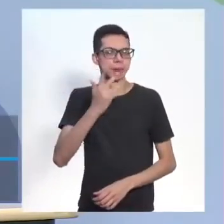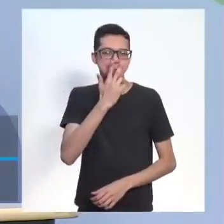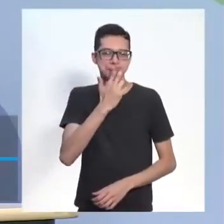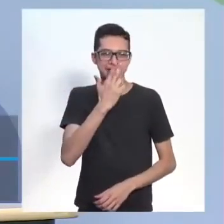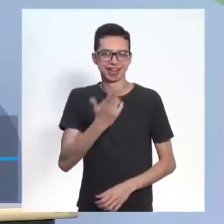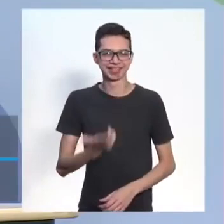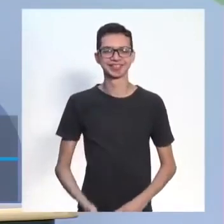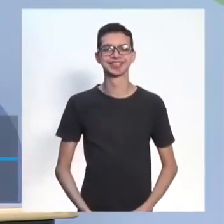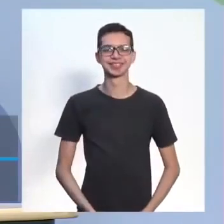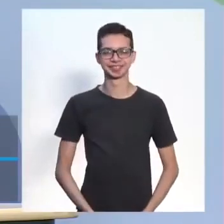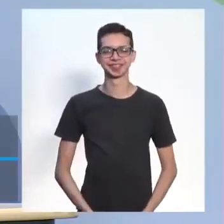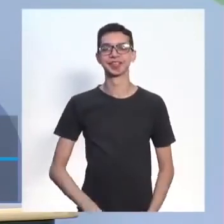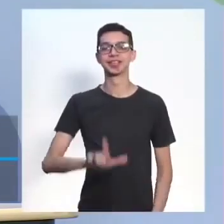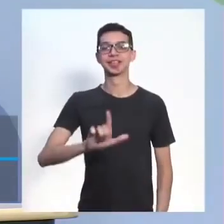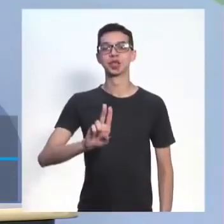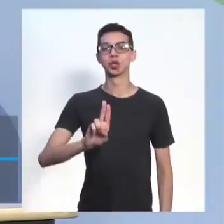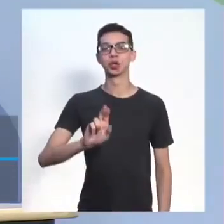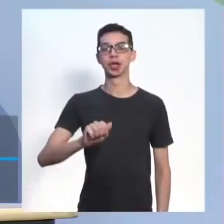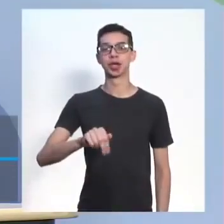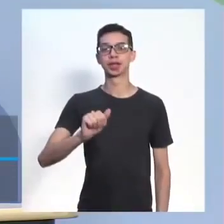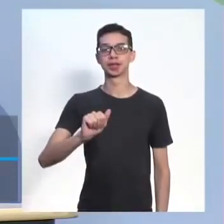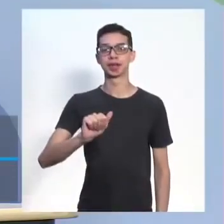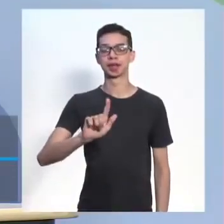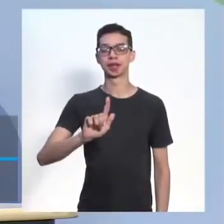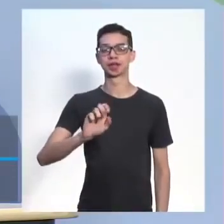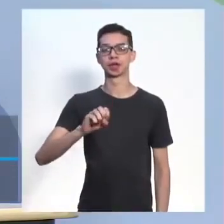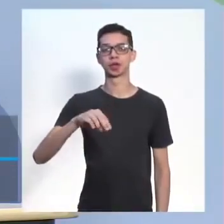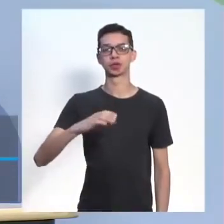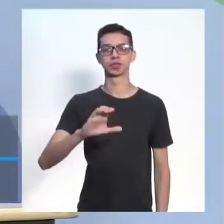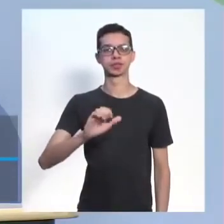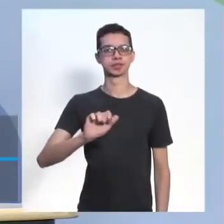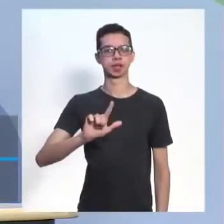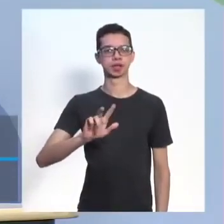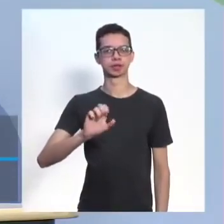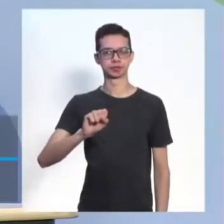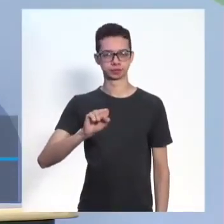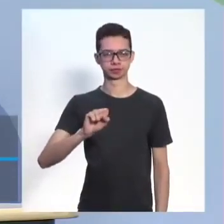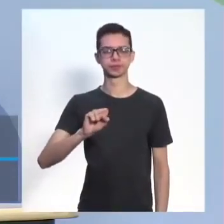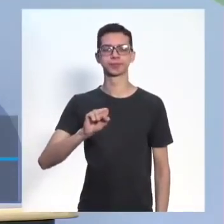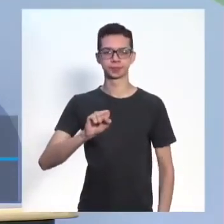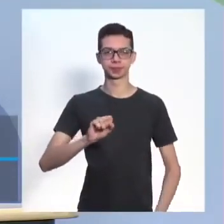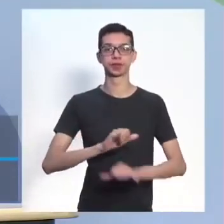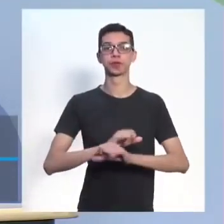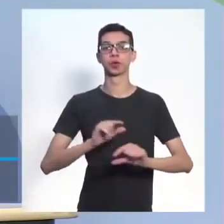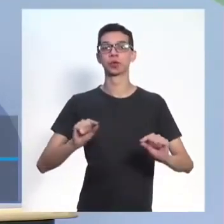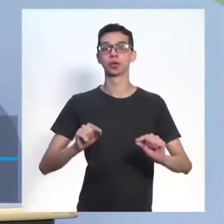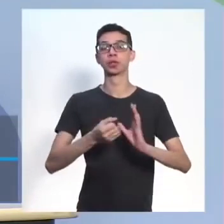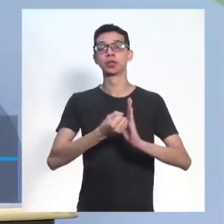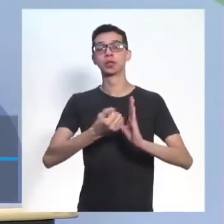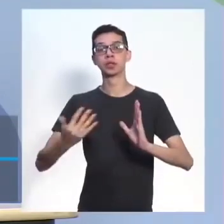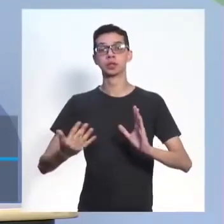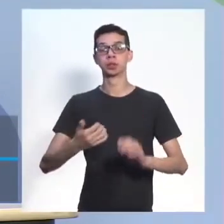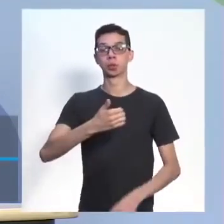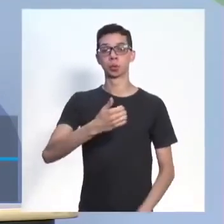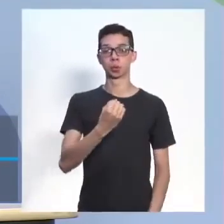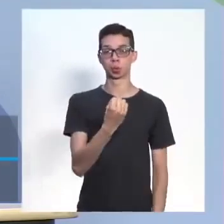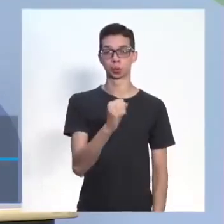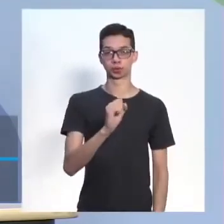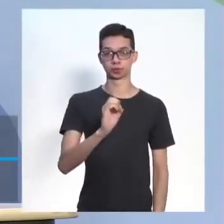A Luana Gonçalves, eu acredito, ela colocou, o valor é 180,